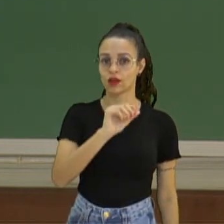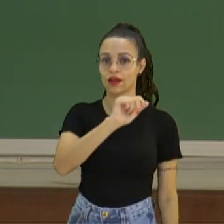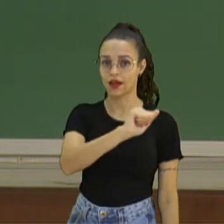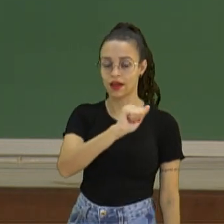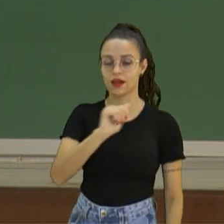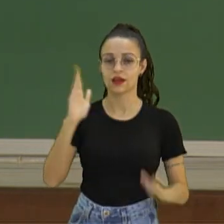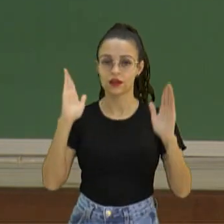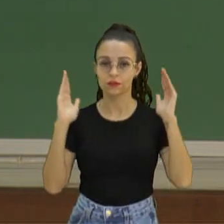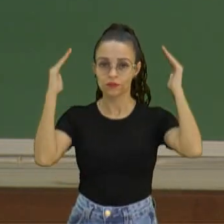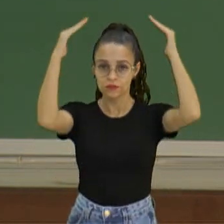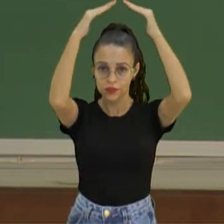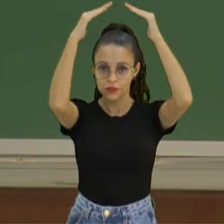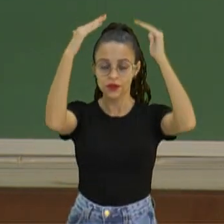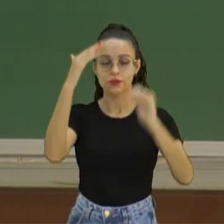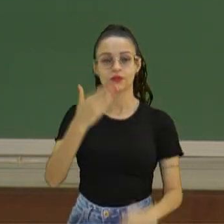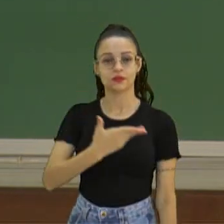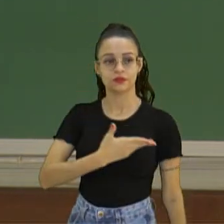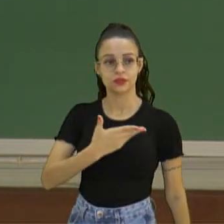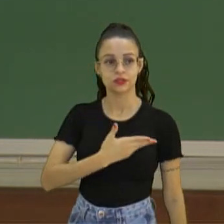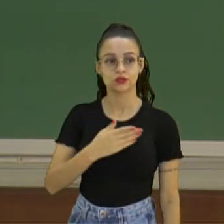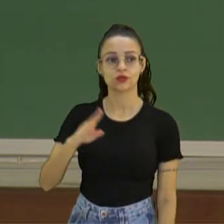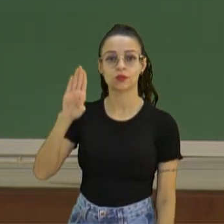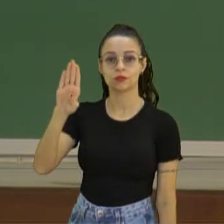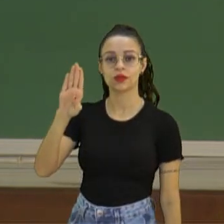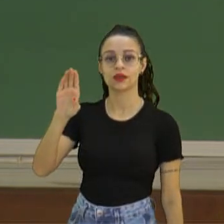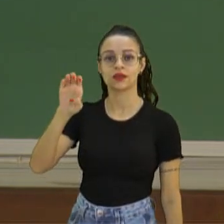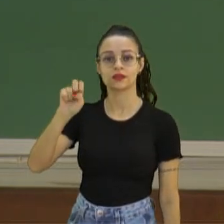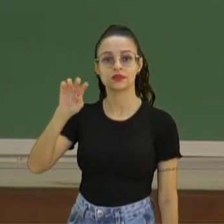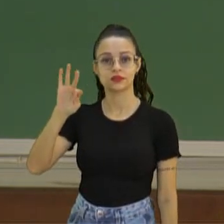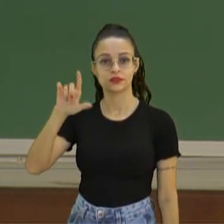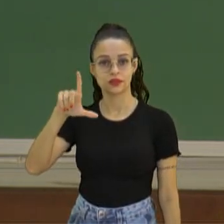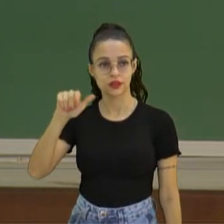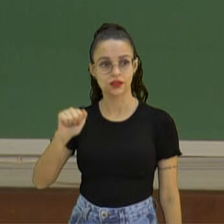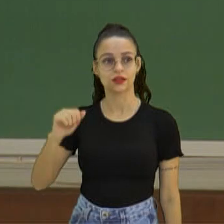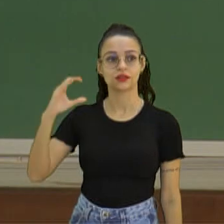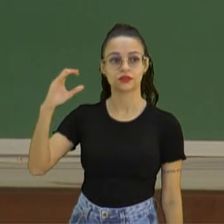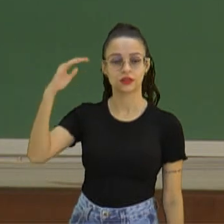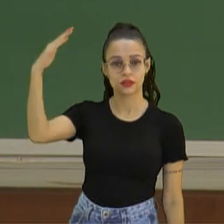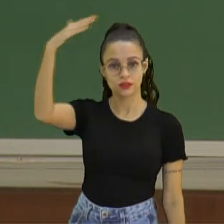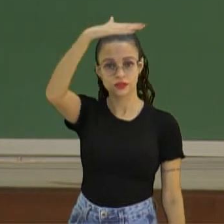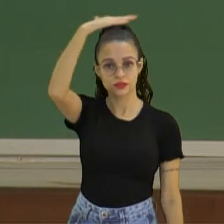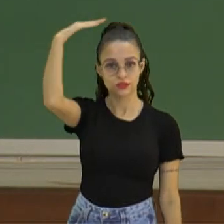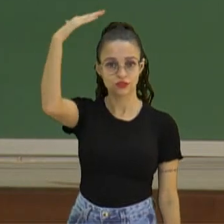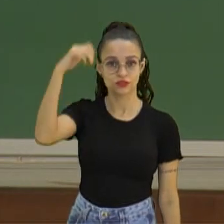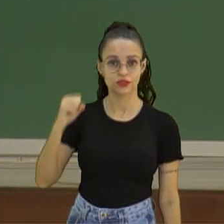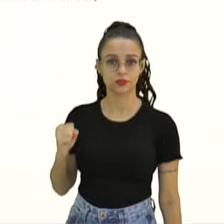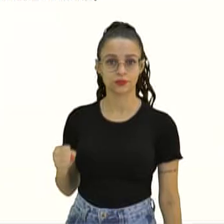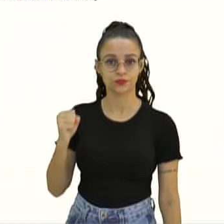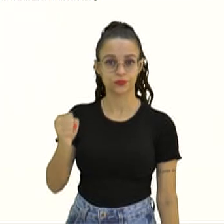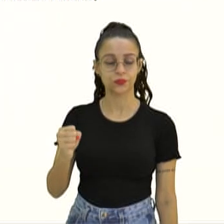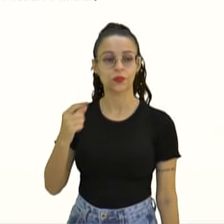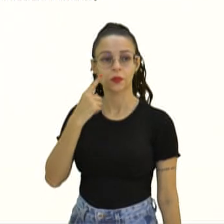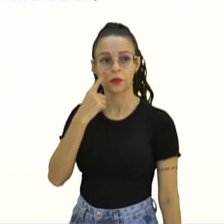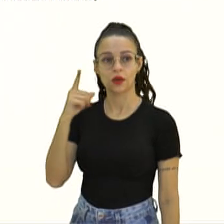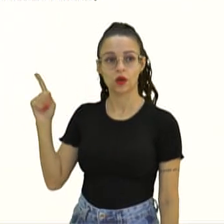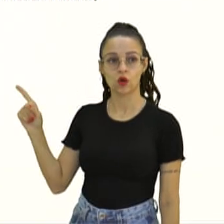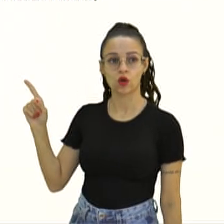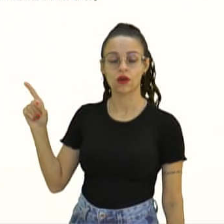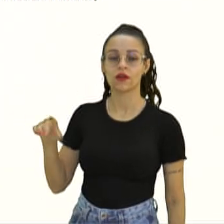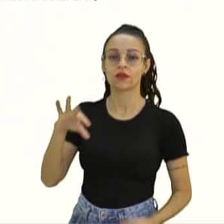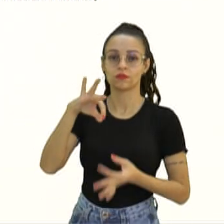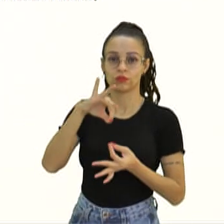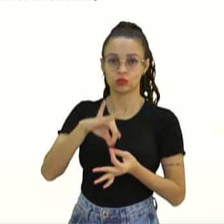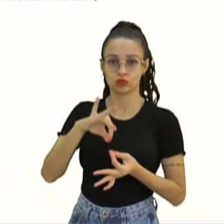Papa Francisco B mãe Stella de Oxóssi santidade Dalai Lama e na coluna ao lado budismo